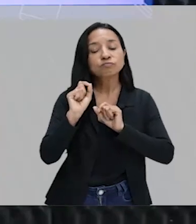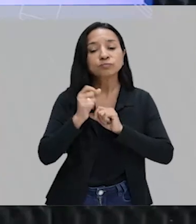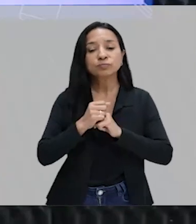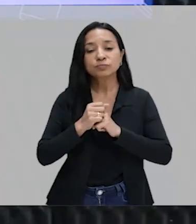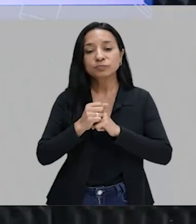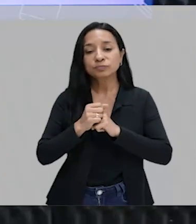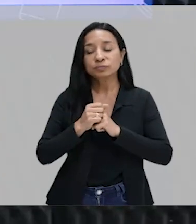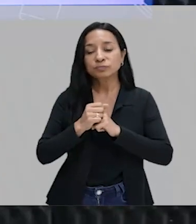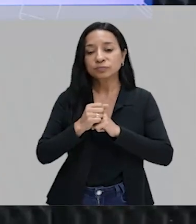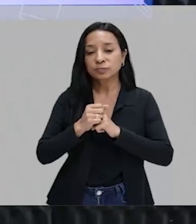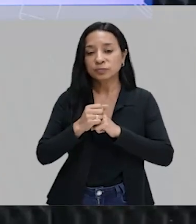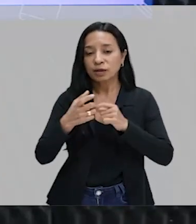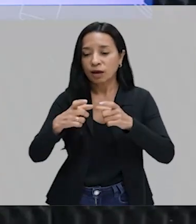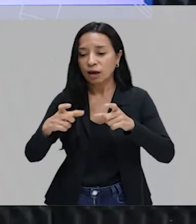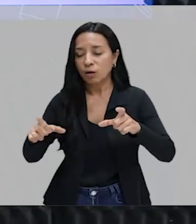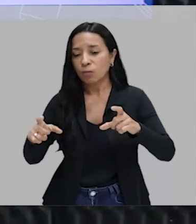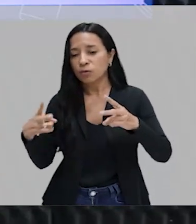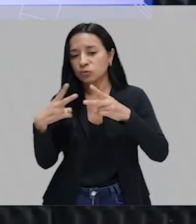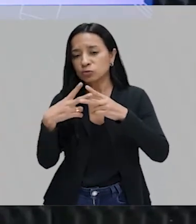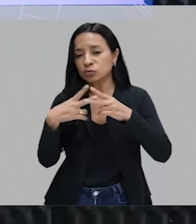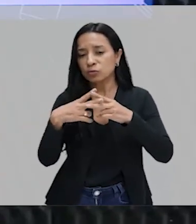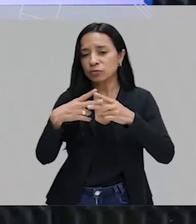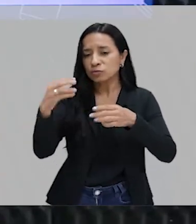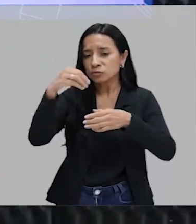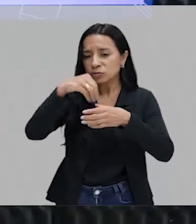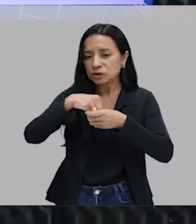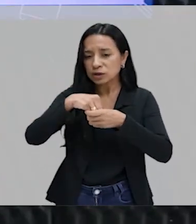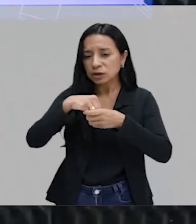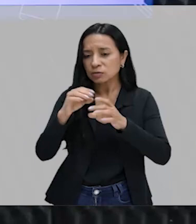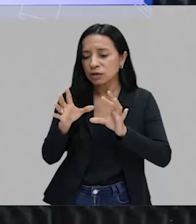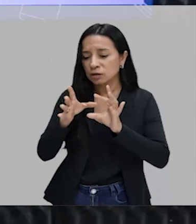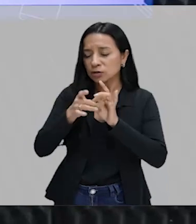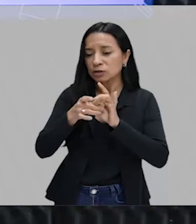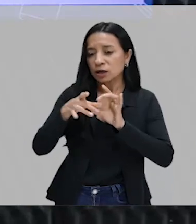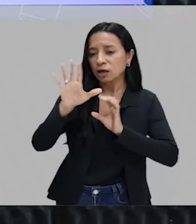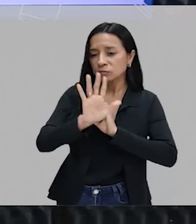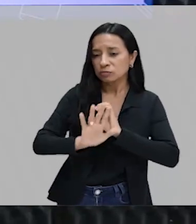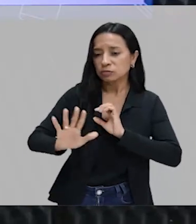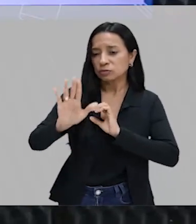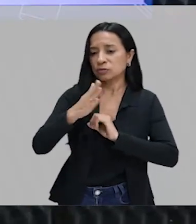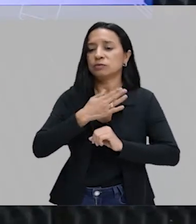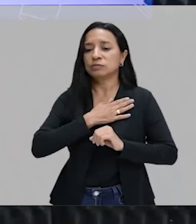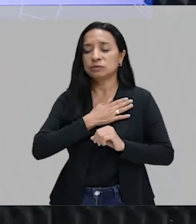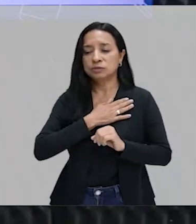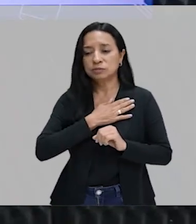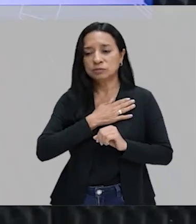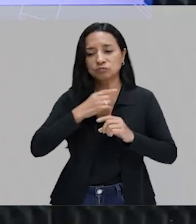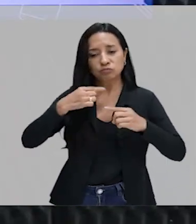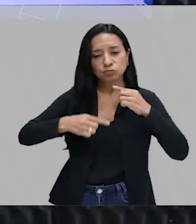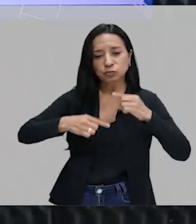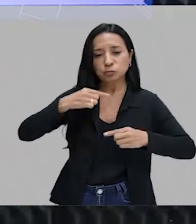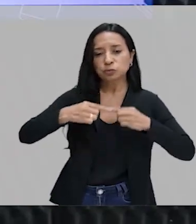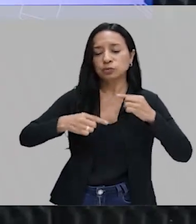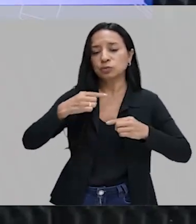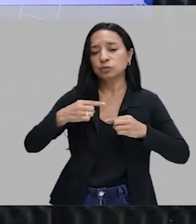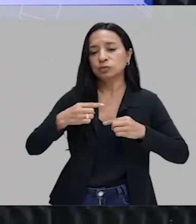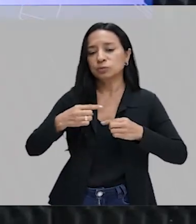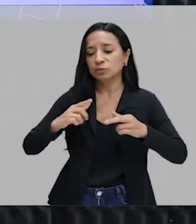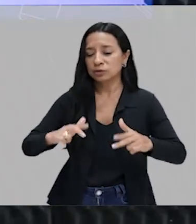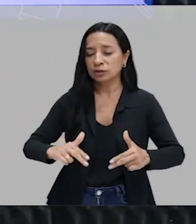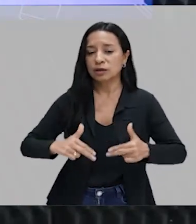internos associados ao nacionalismo, a disputas étnicas, ao extremismo